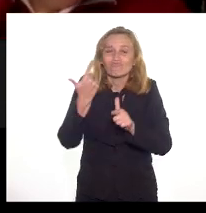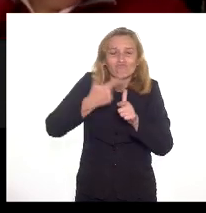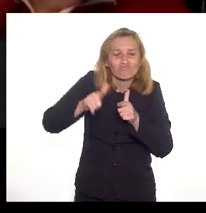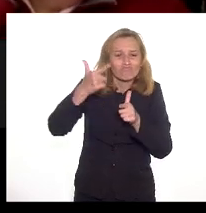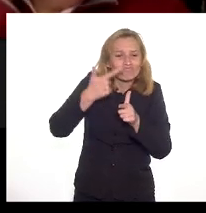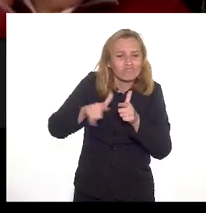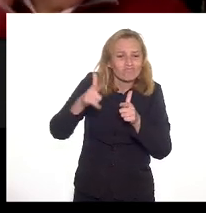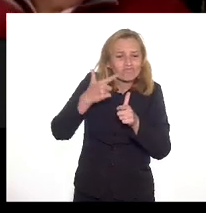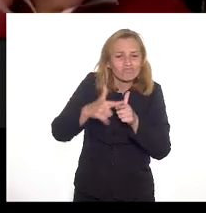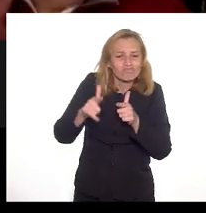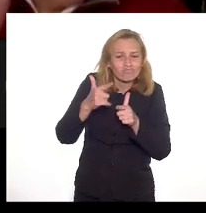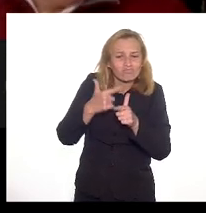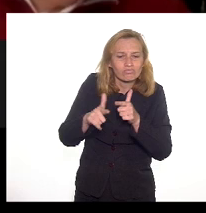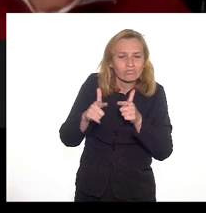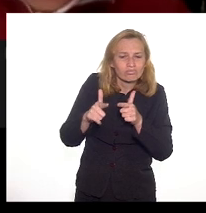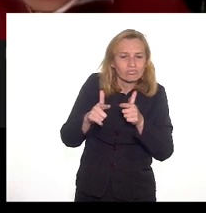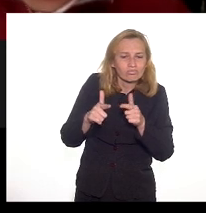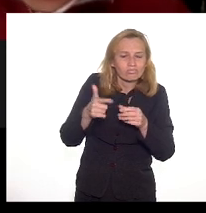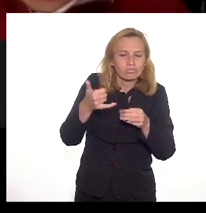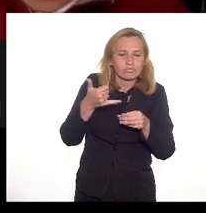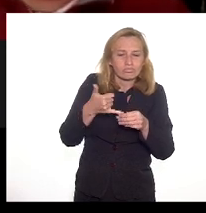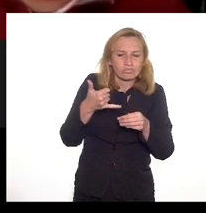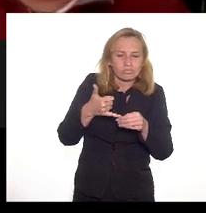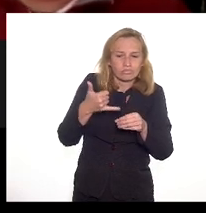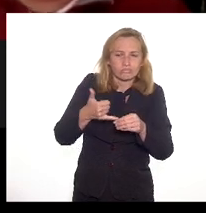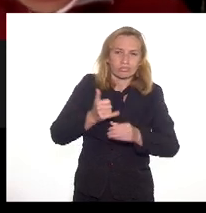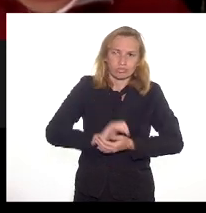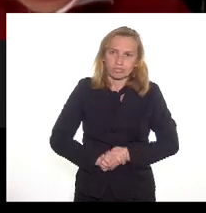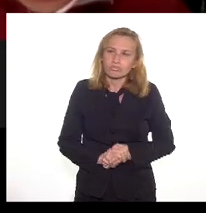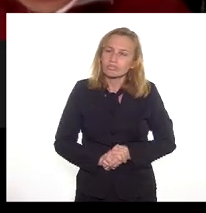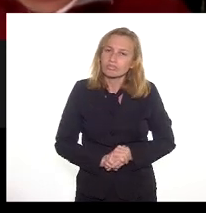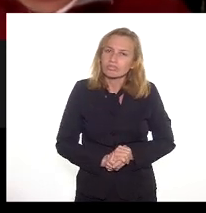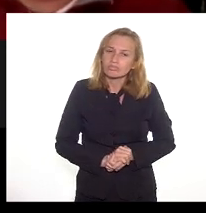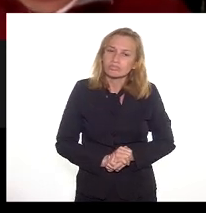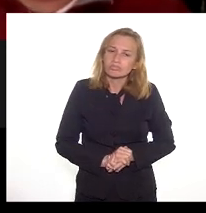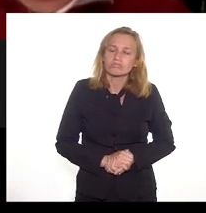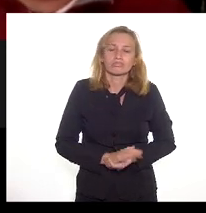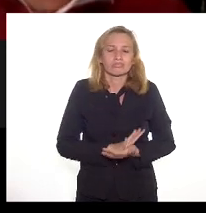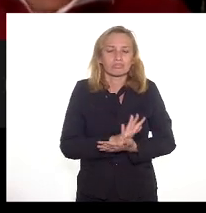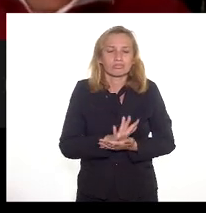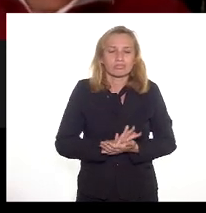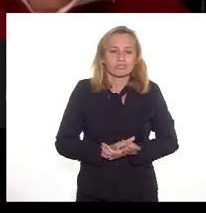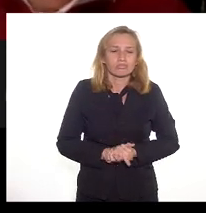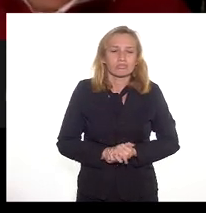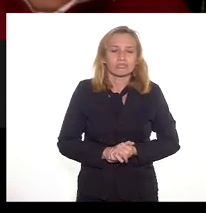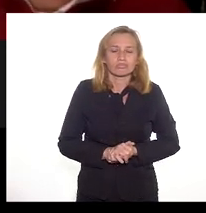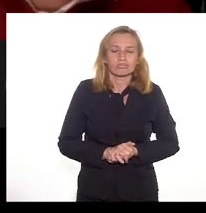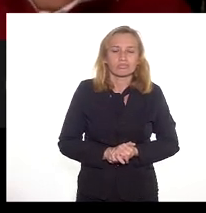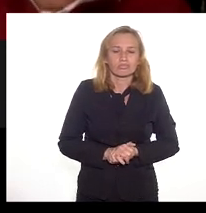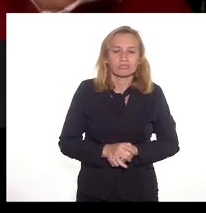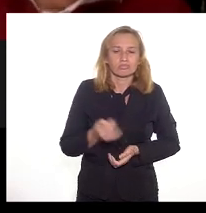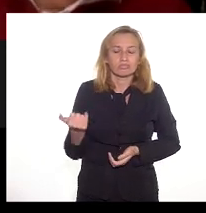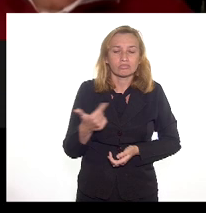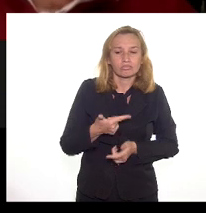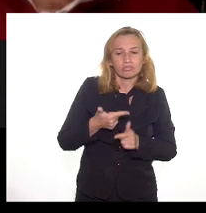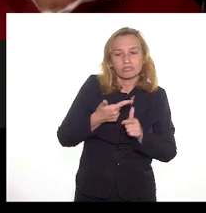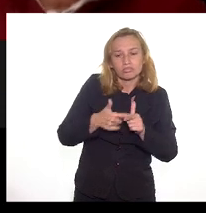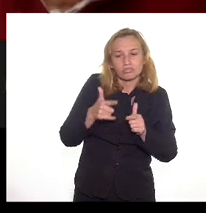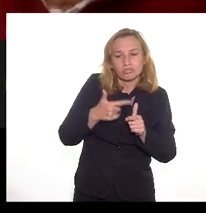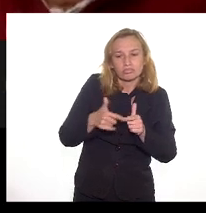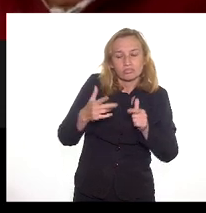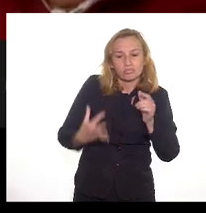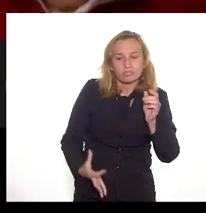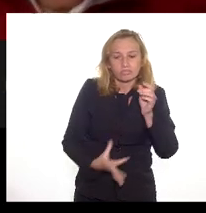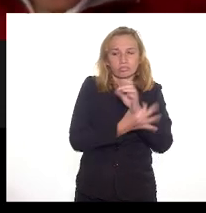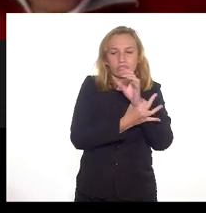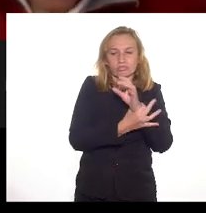de abastecimento nacional de combustíveis, que é nada mais, nada menos do que um problema de